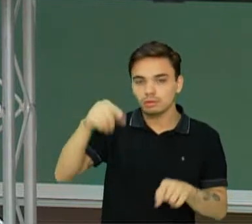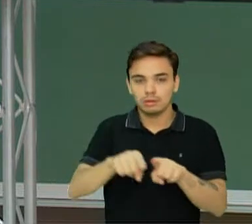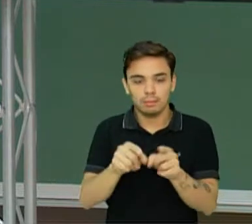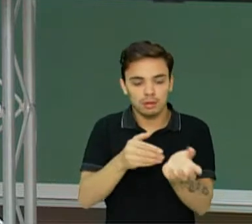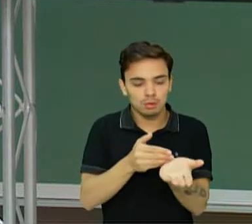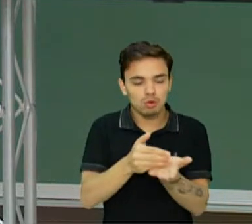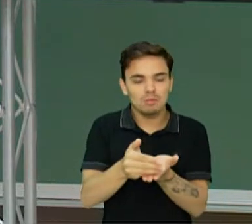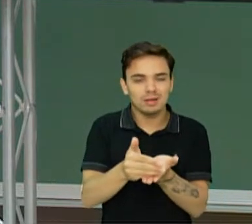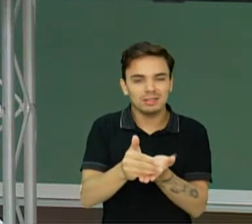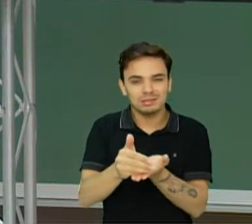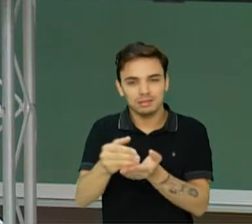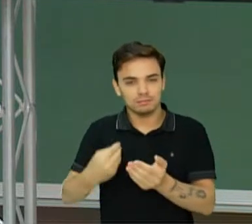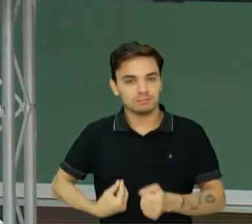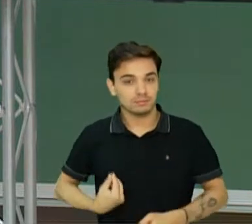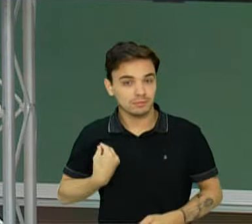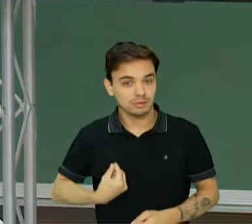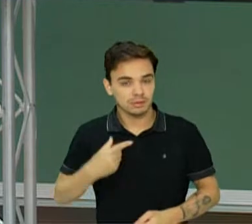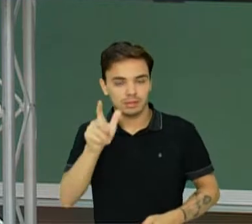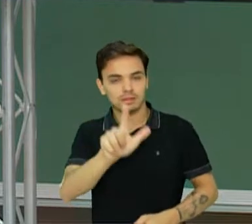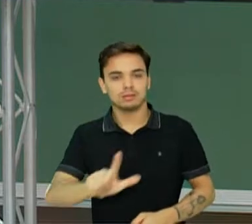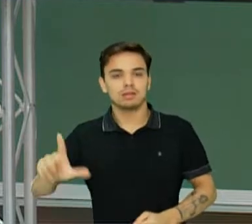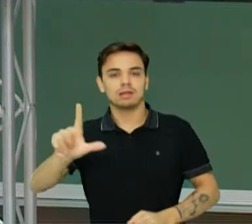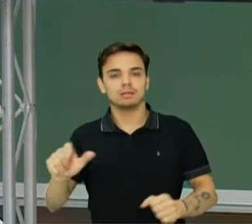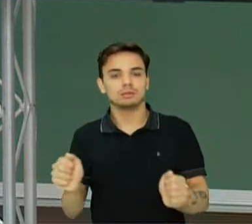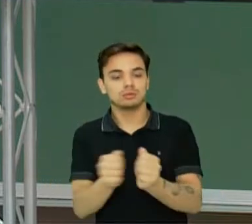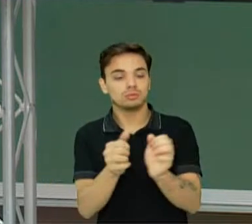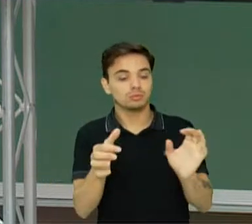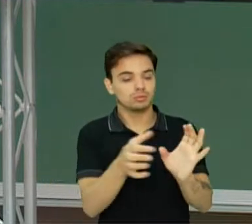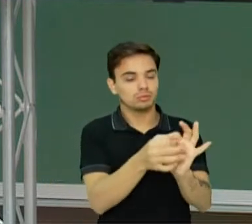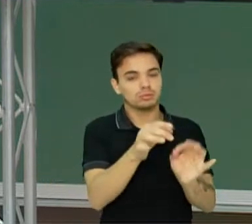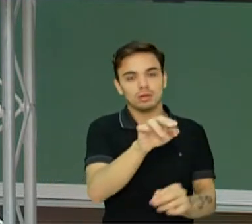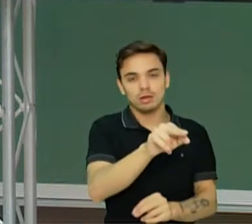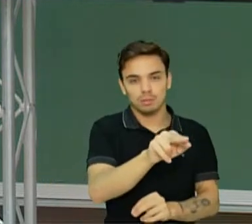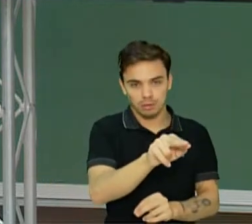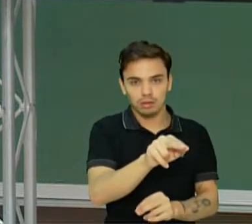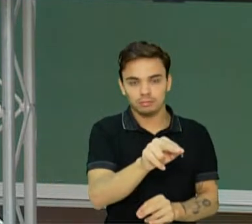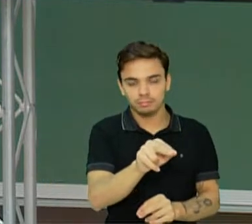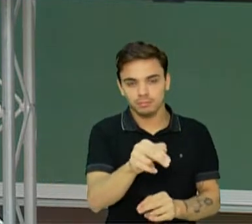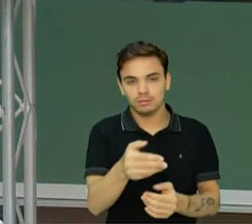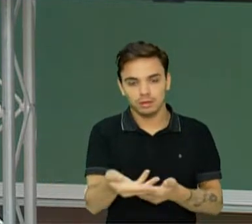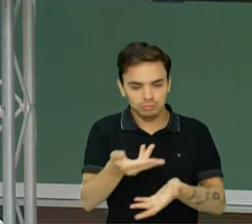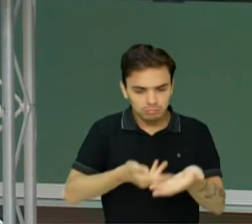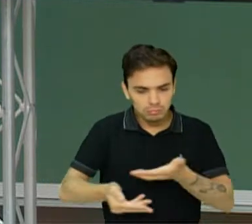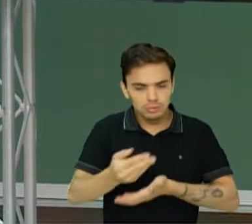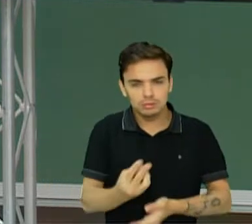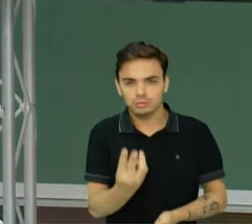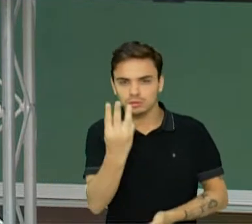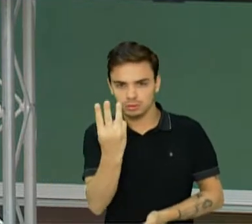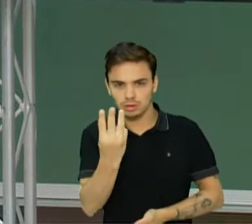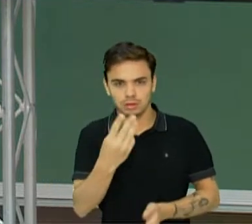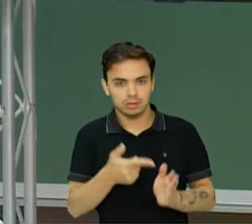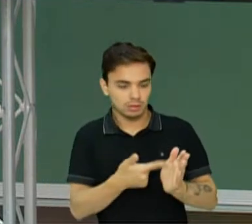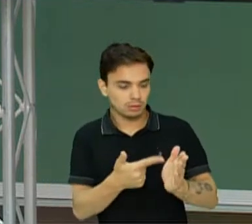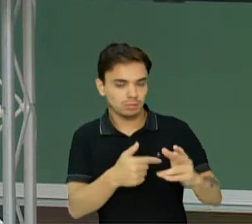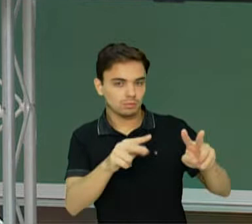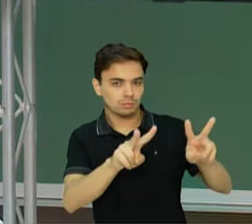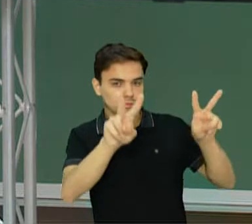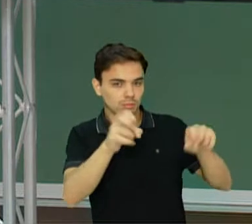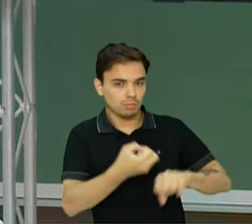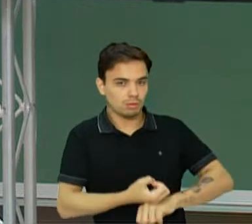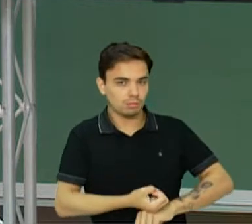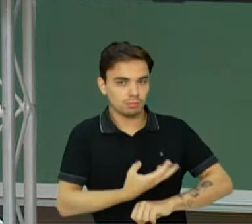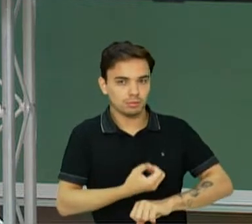vida literária dela junto com as irmãs, quando juntas elas decidem então colaborar as três num livro de poema, tá? De